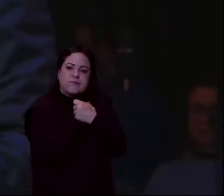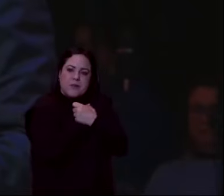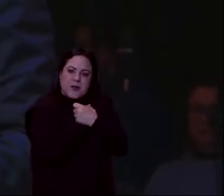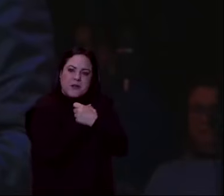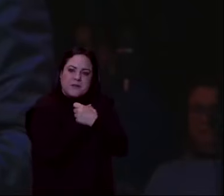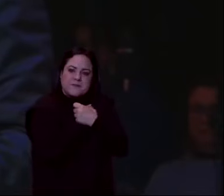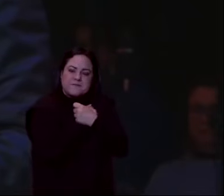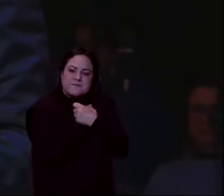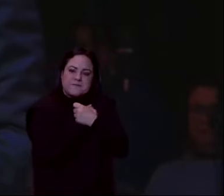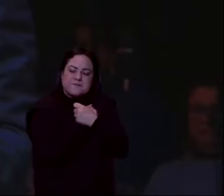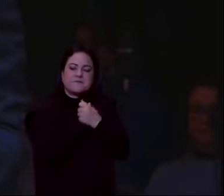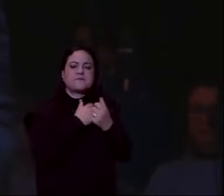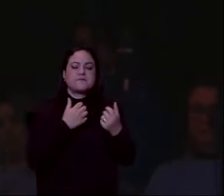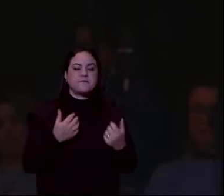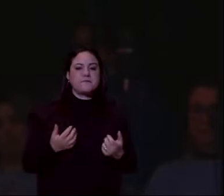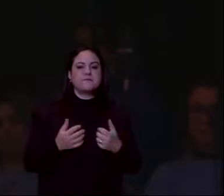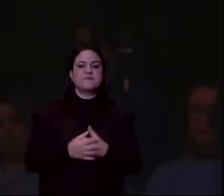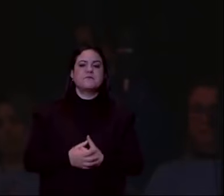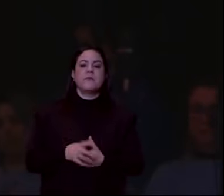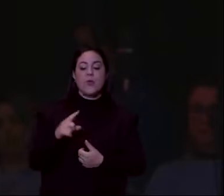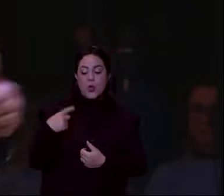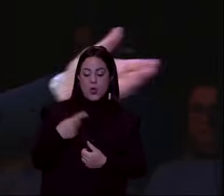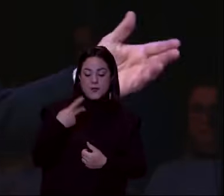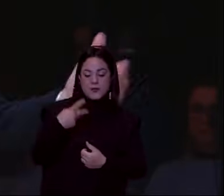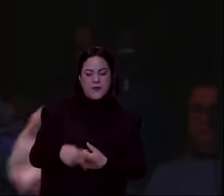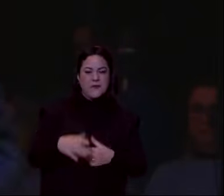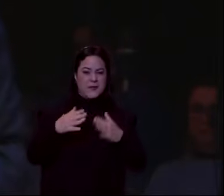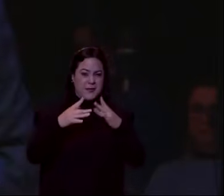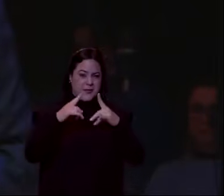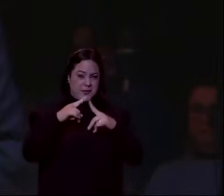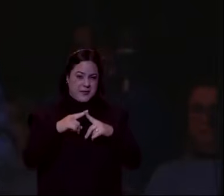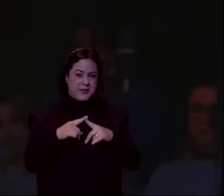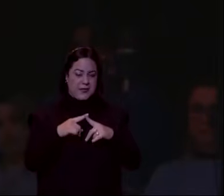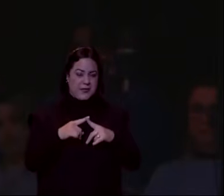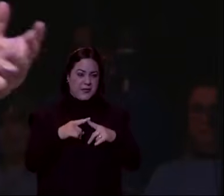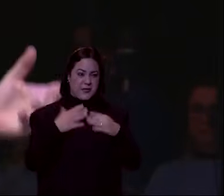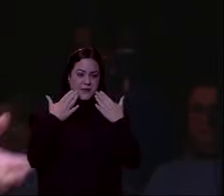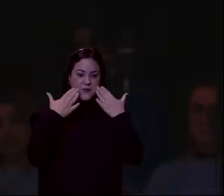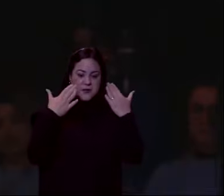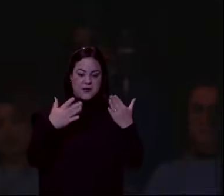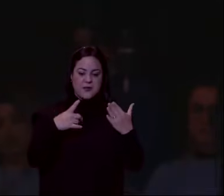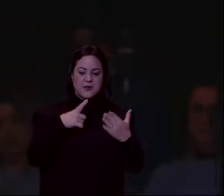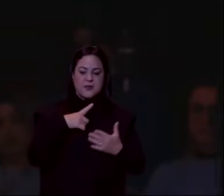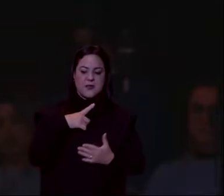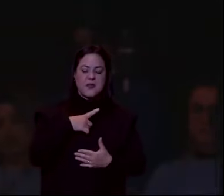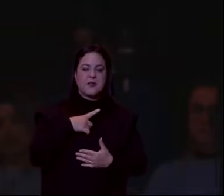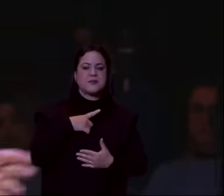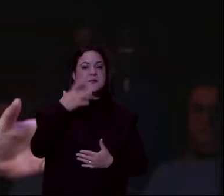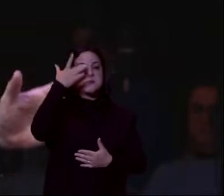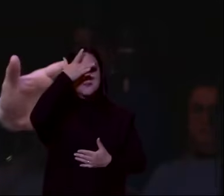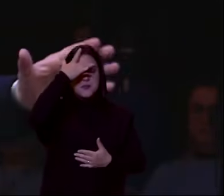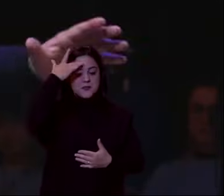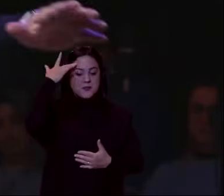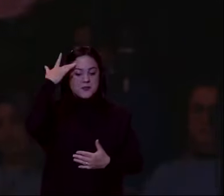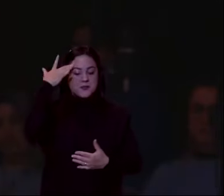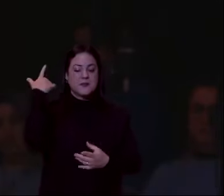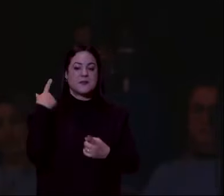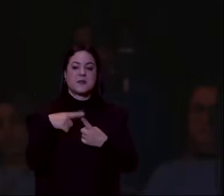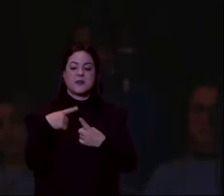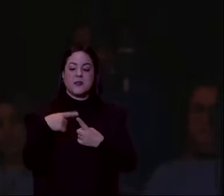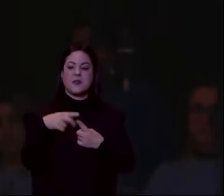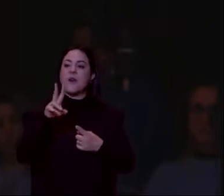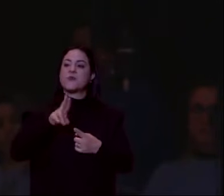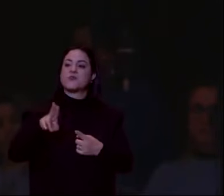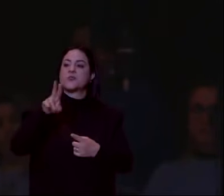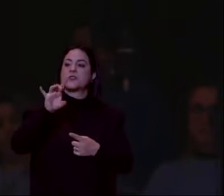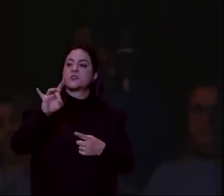abraço. E aí estávamos aqui no templo, aqui na frente, e vieram os introdutores, porque estávamos só usando